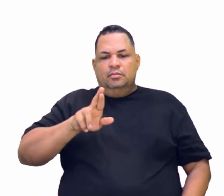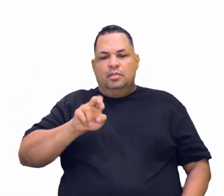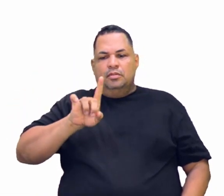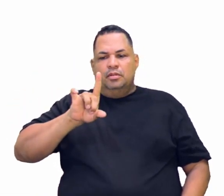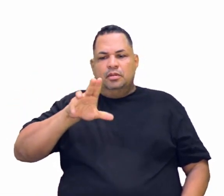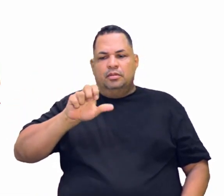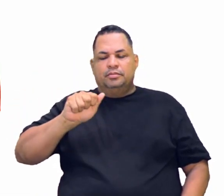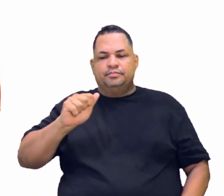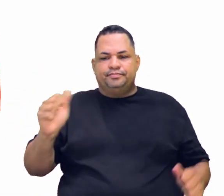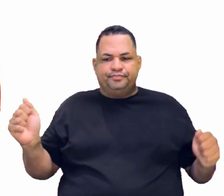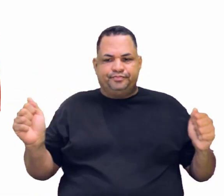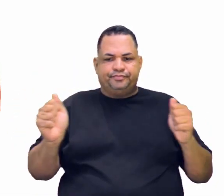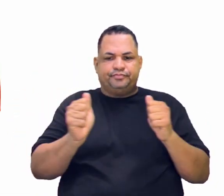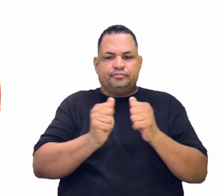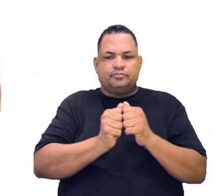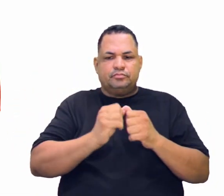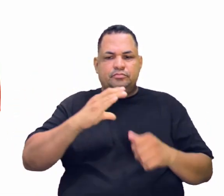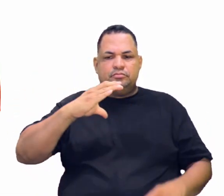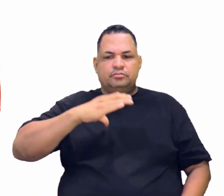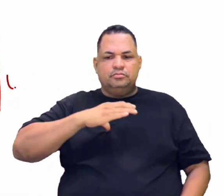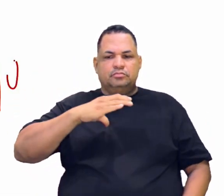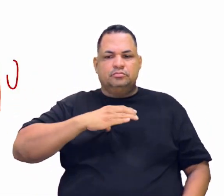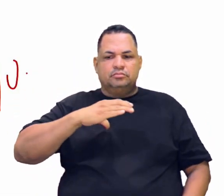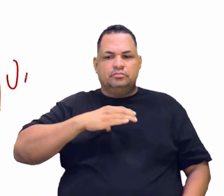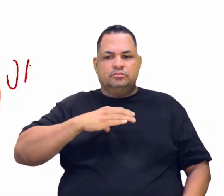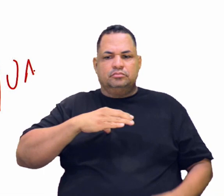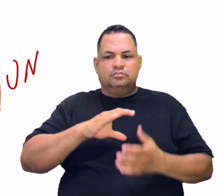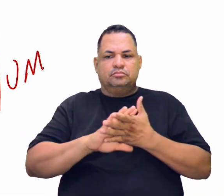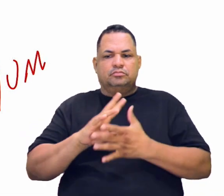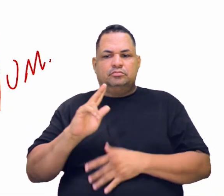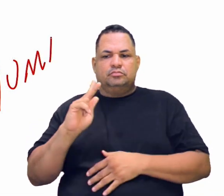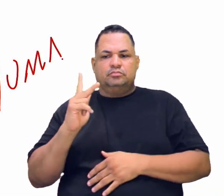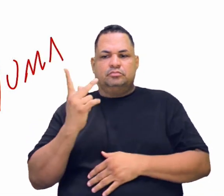ali próximo da cidade de Humaitá.